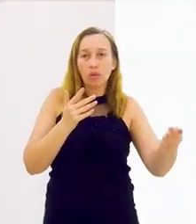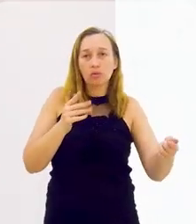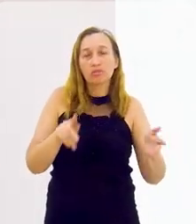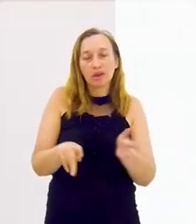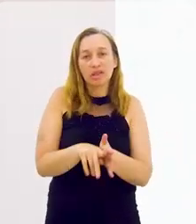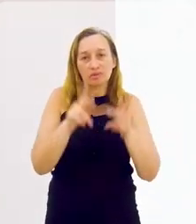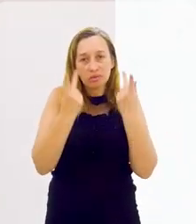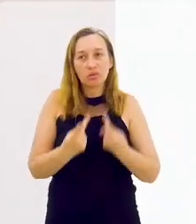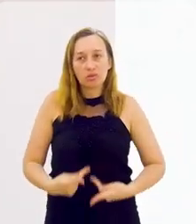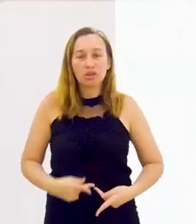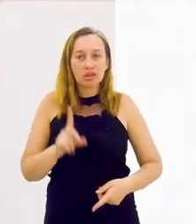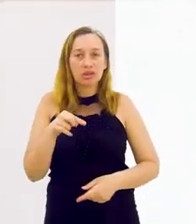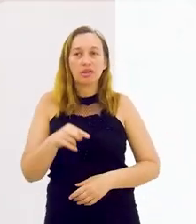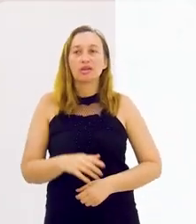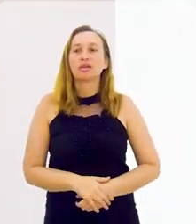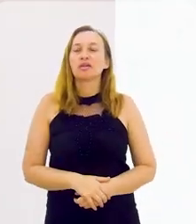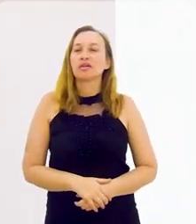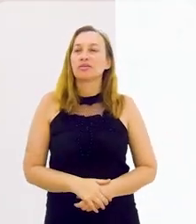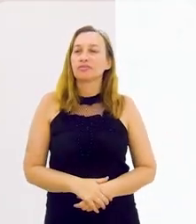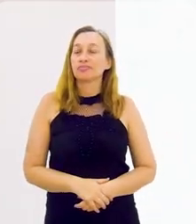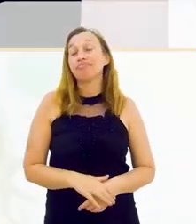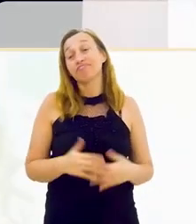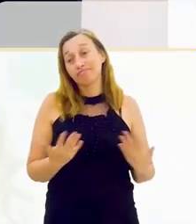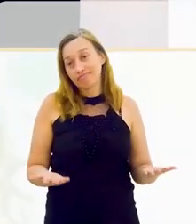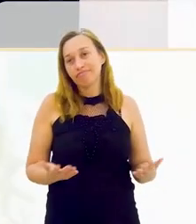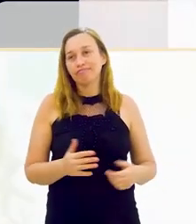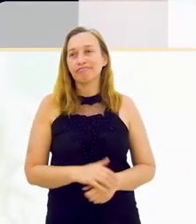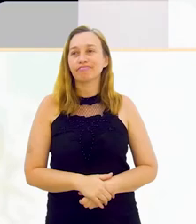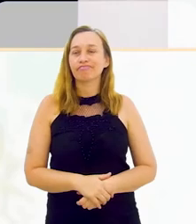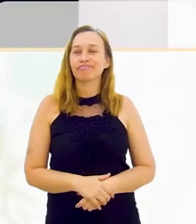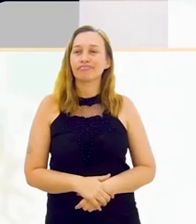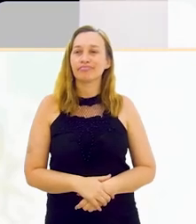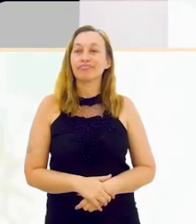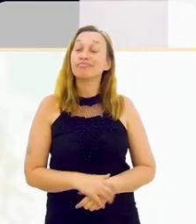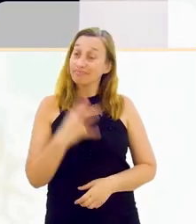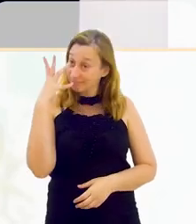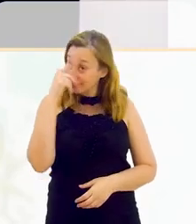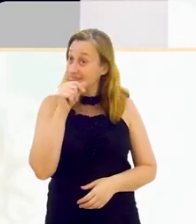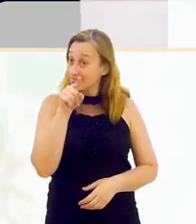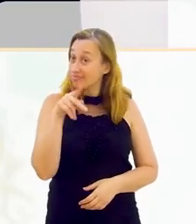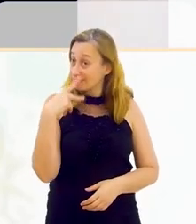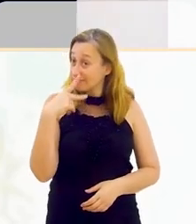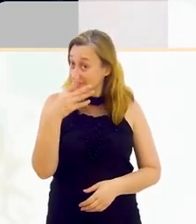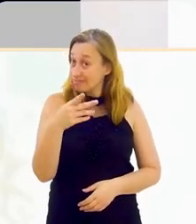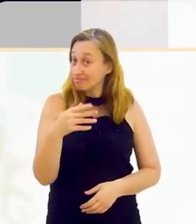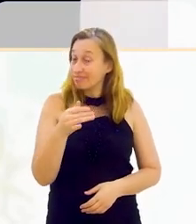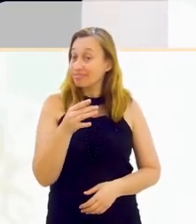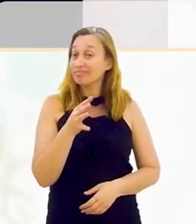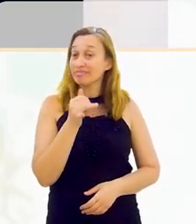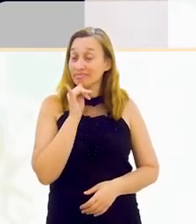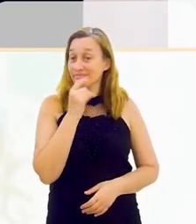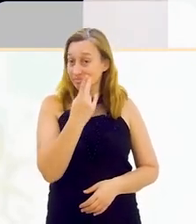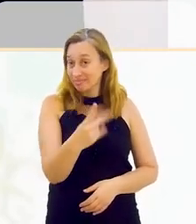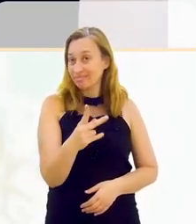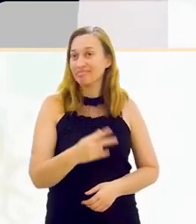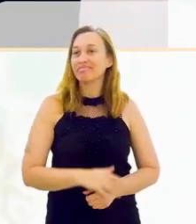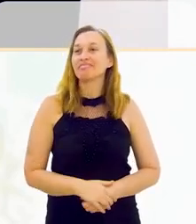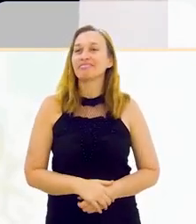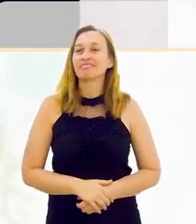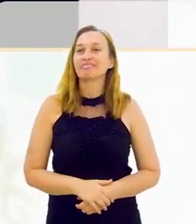são emoções humanas, né? É comum a todos nós. Então, muito bonito esse exemplo,